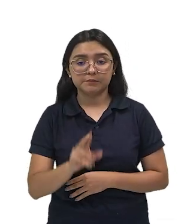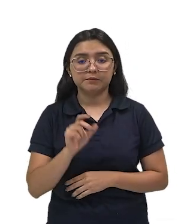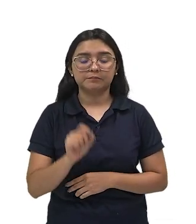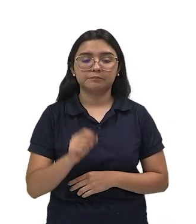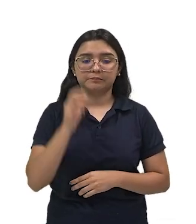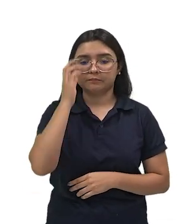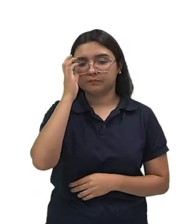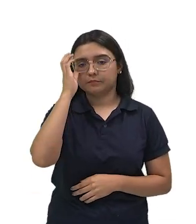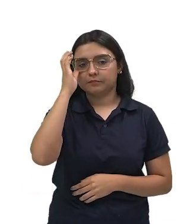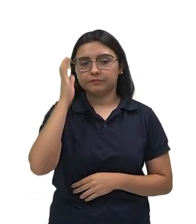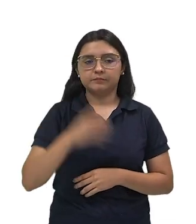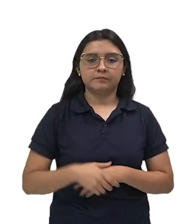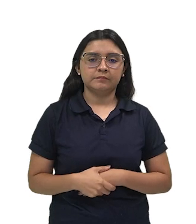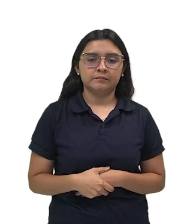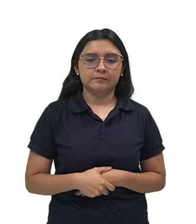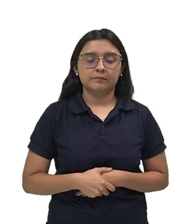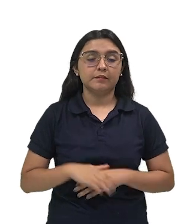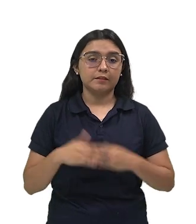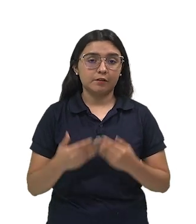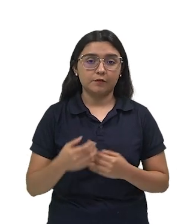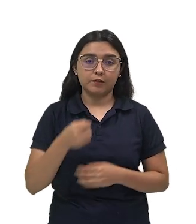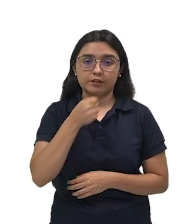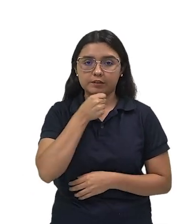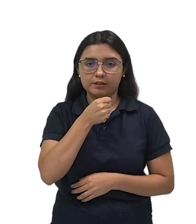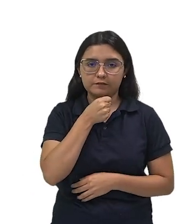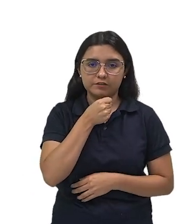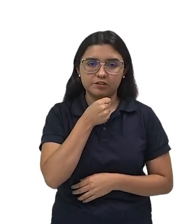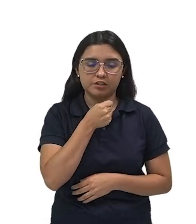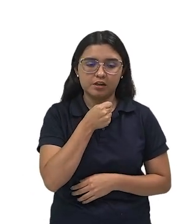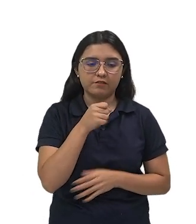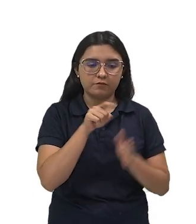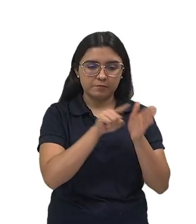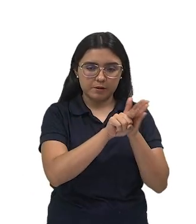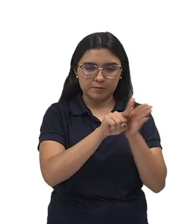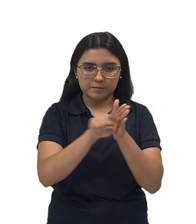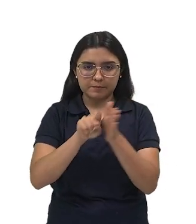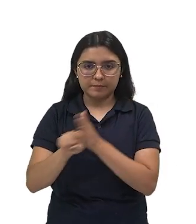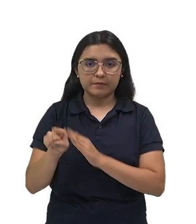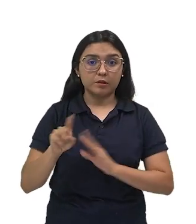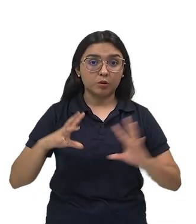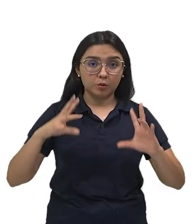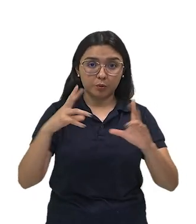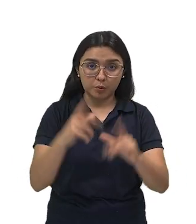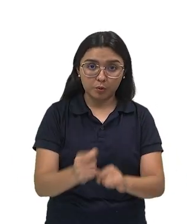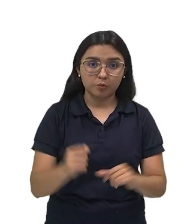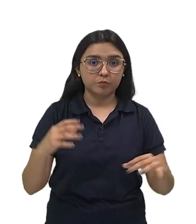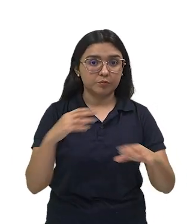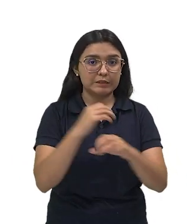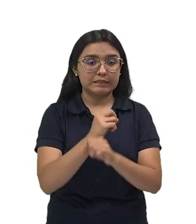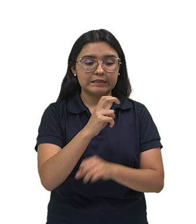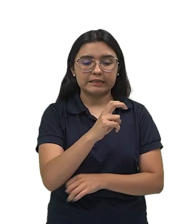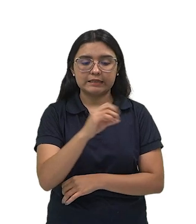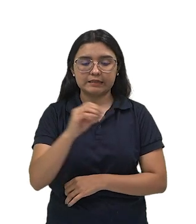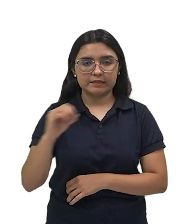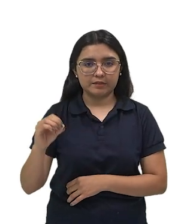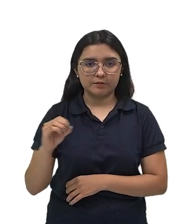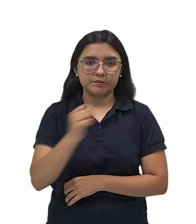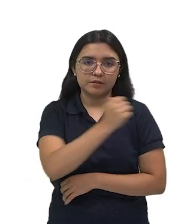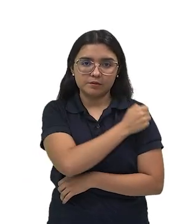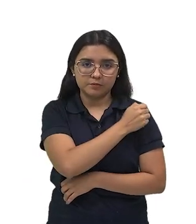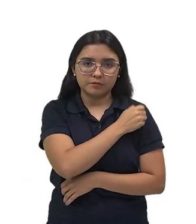como eu vou entrevistar todos os alunos, olha, que é exatamente os 500 aqui,